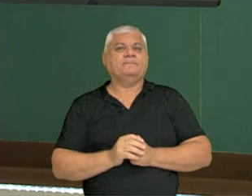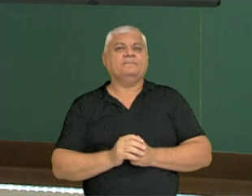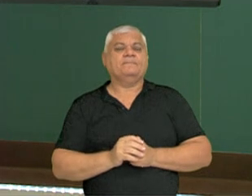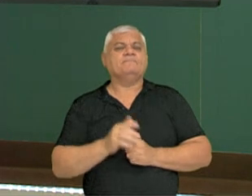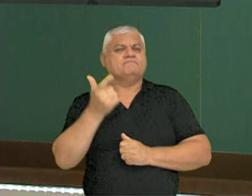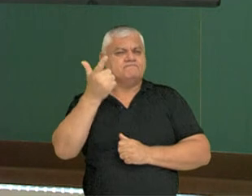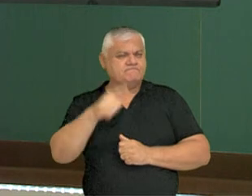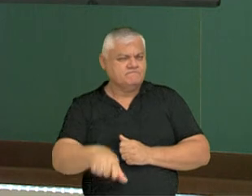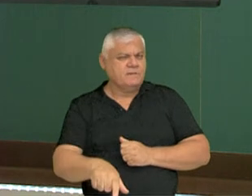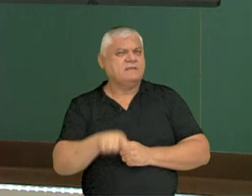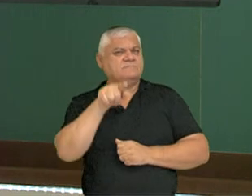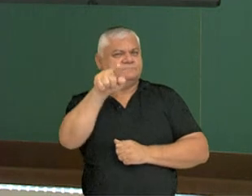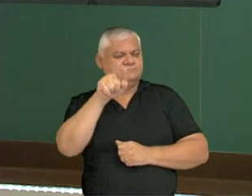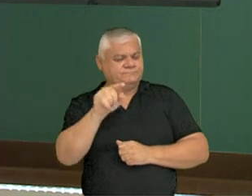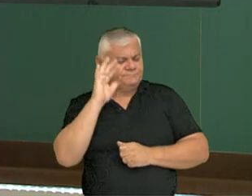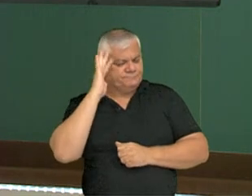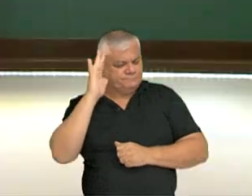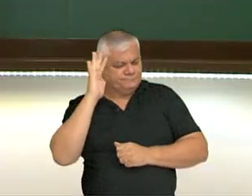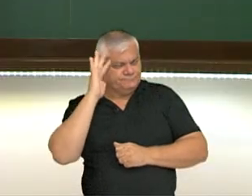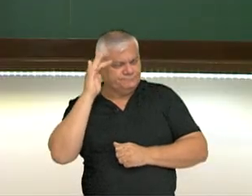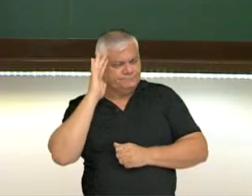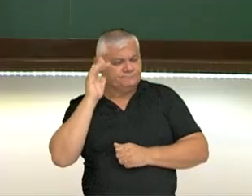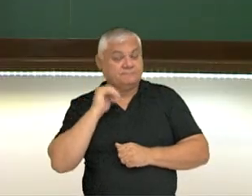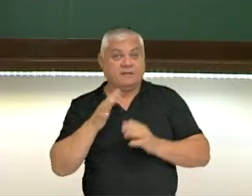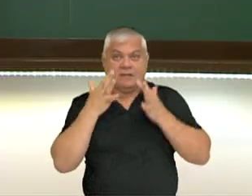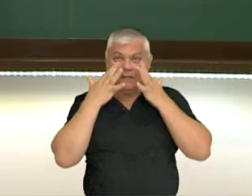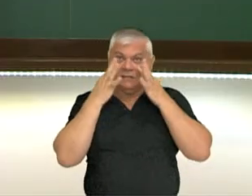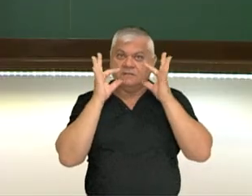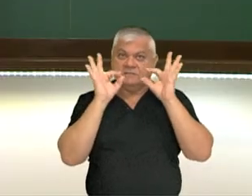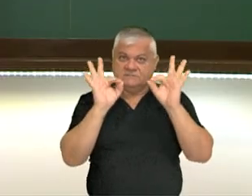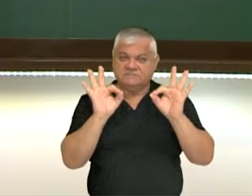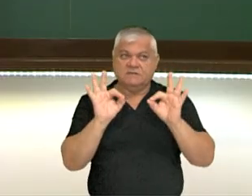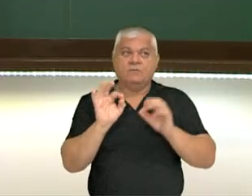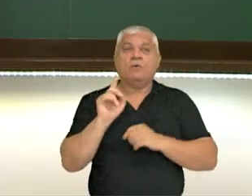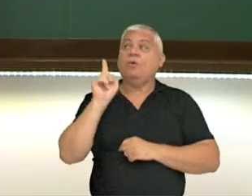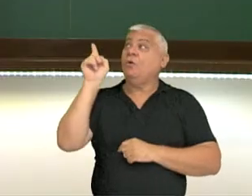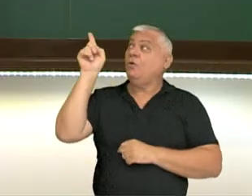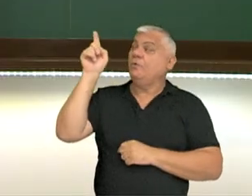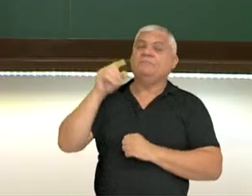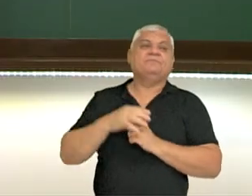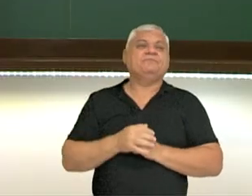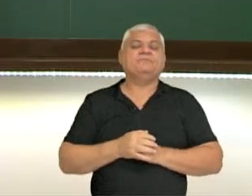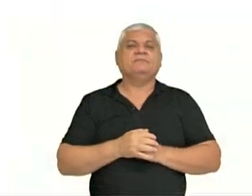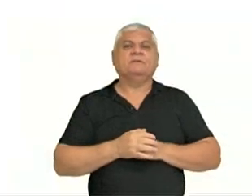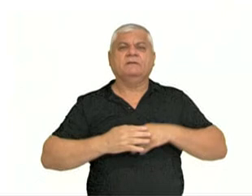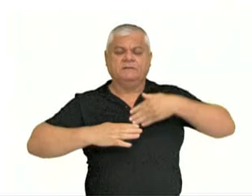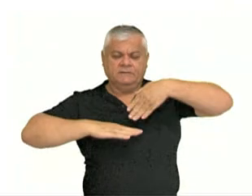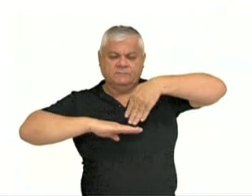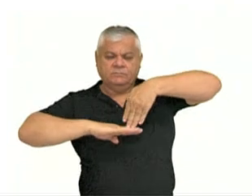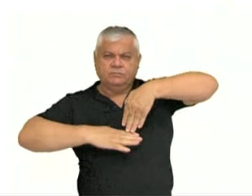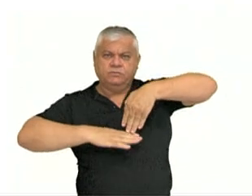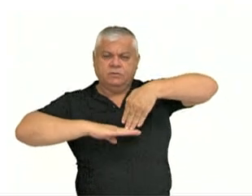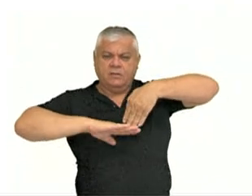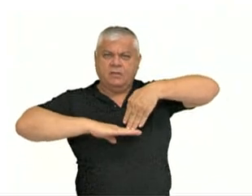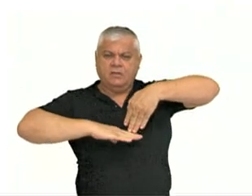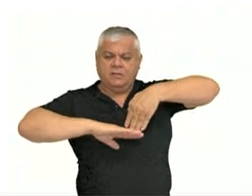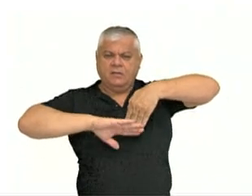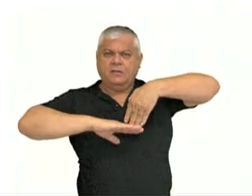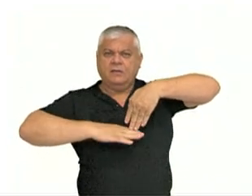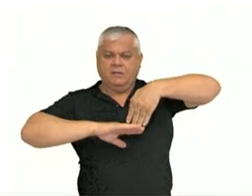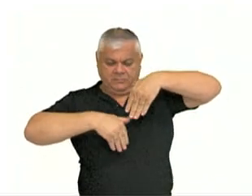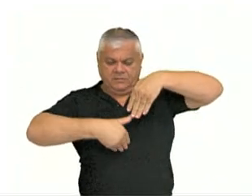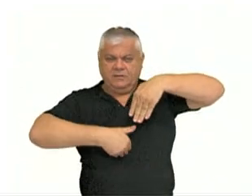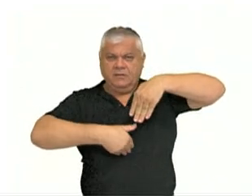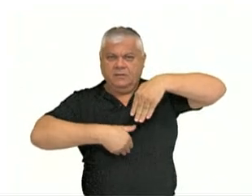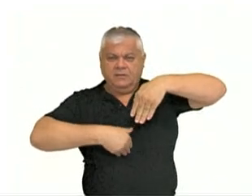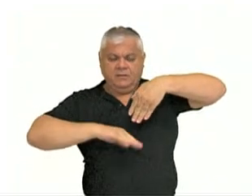E mais uma questão, presta bem atenção, diz o seguinte: o diafragma é um músculo localizado